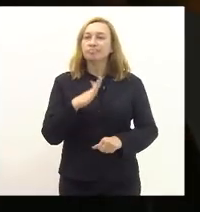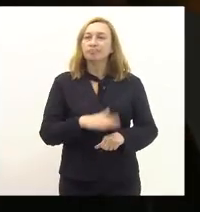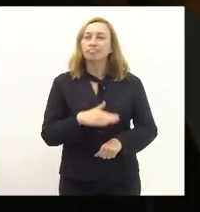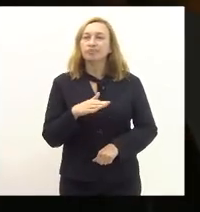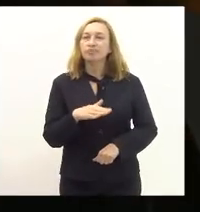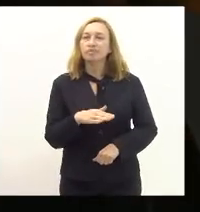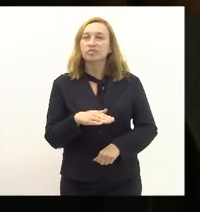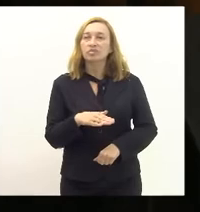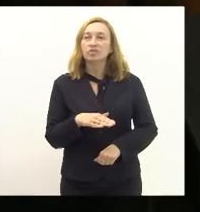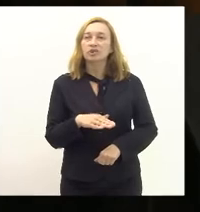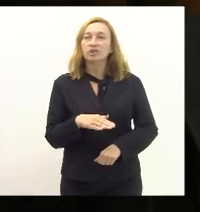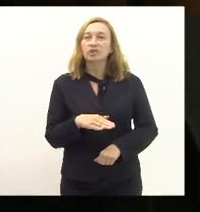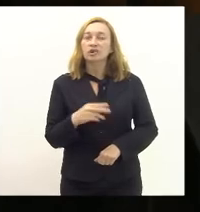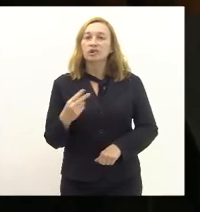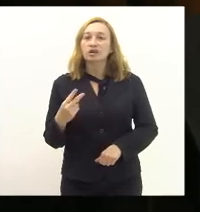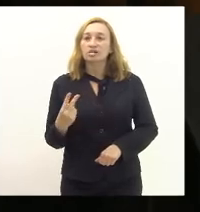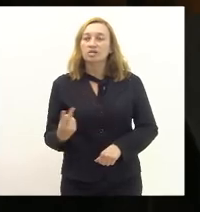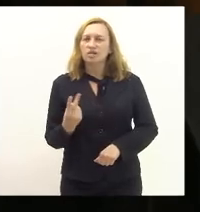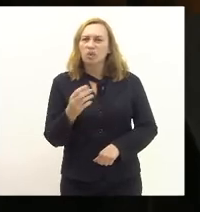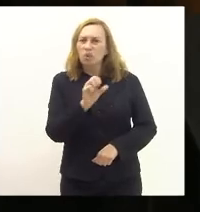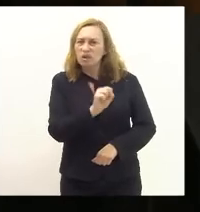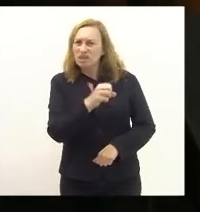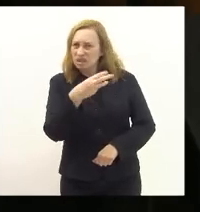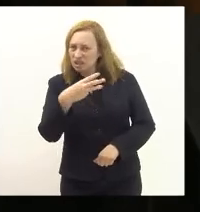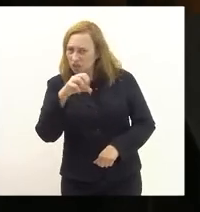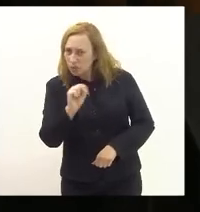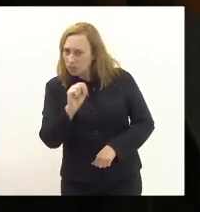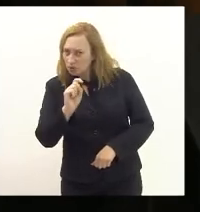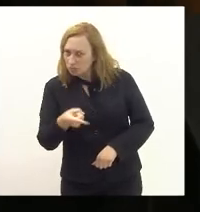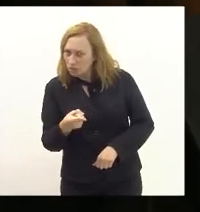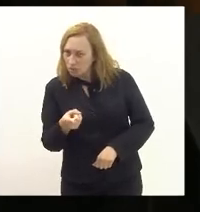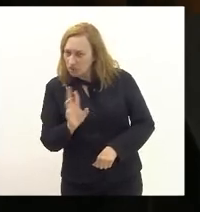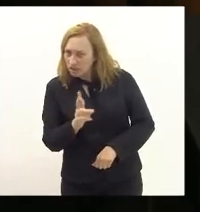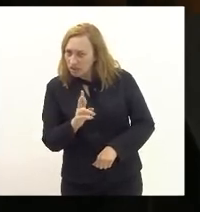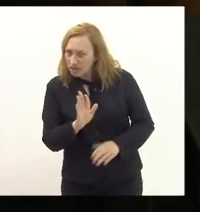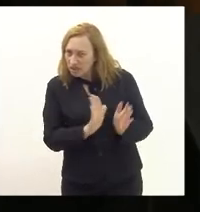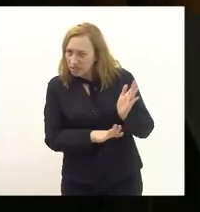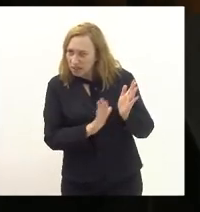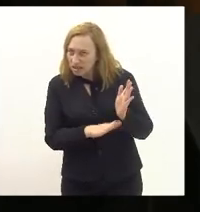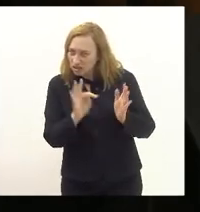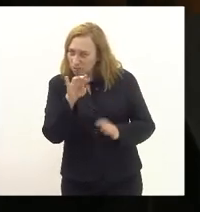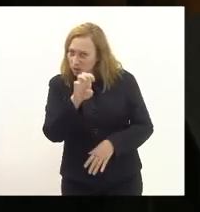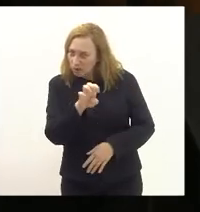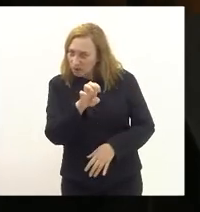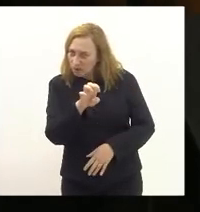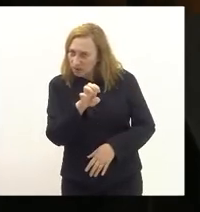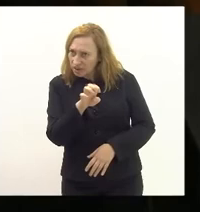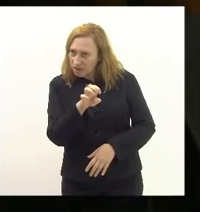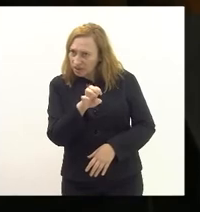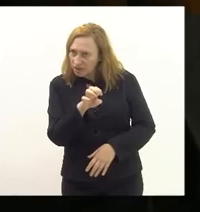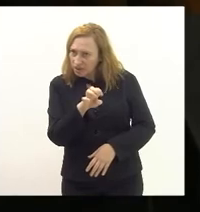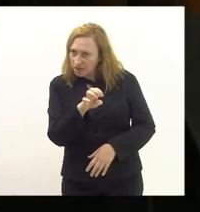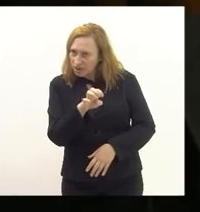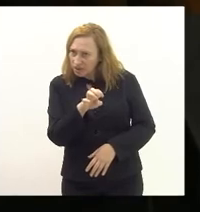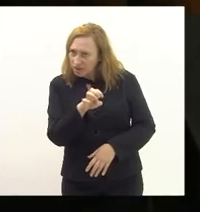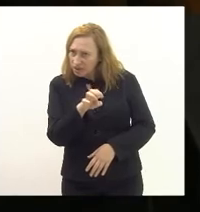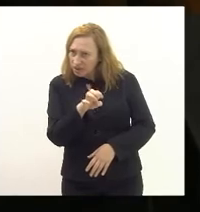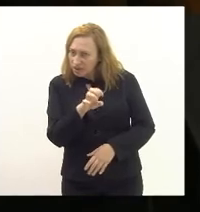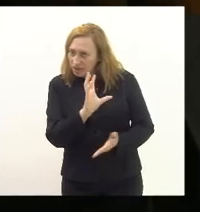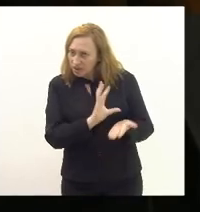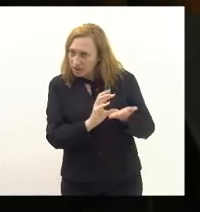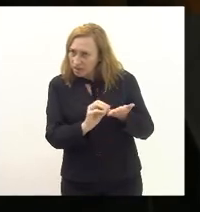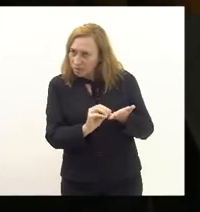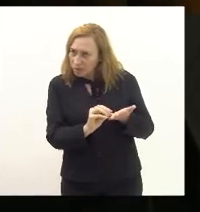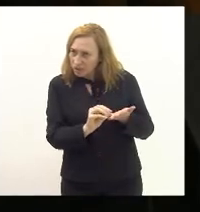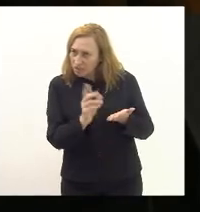mais, foi um valor de R$ 838 mil gastos em camarote e tem uma pauta que eu